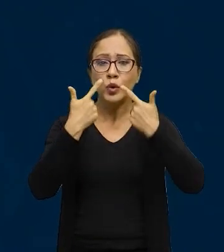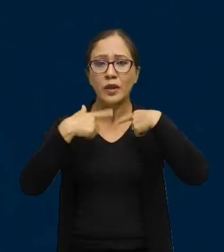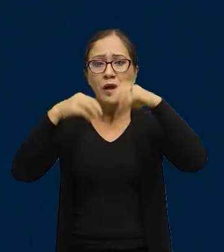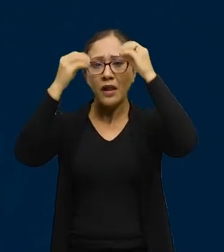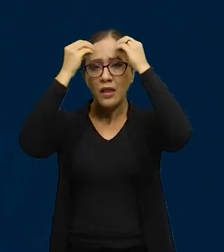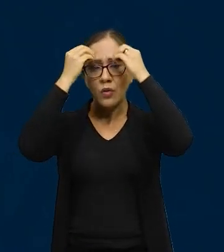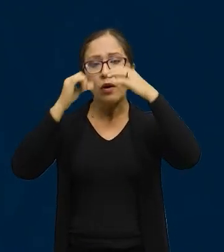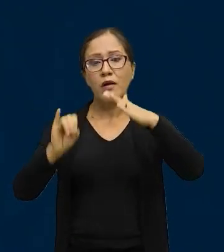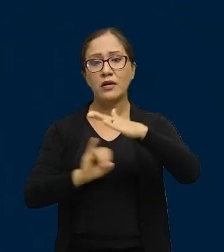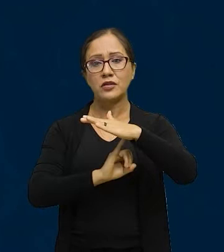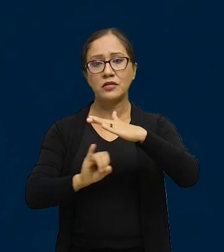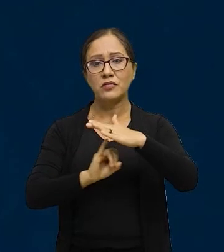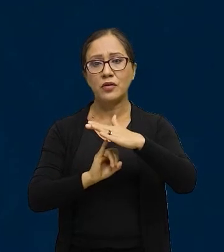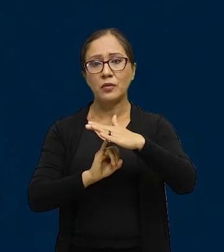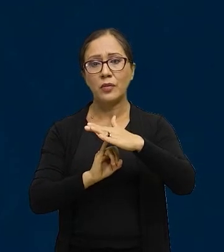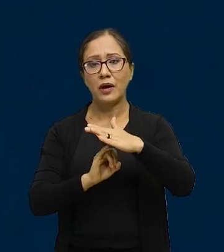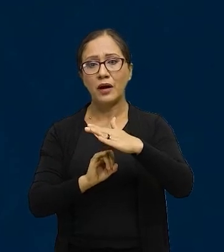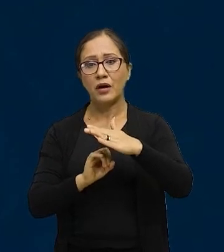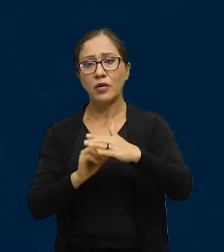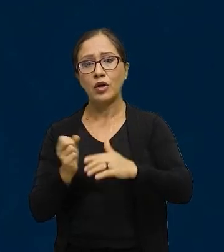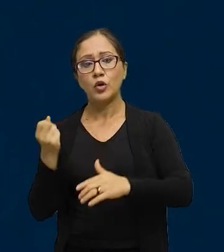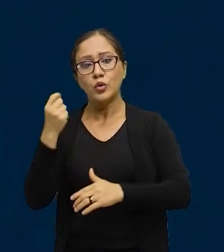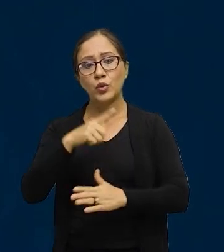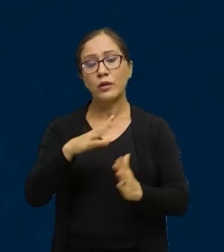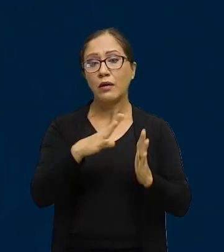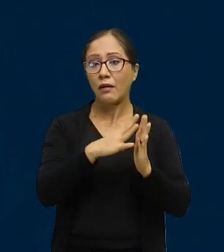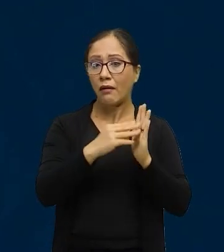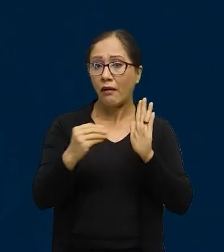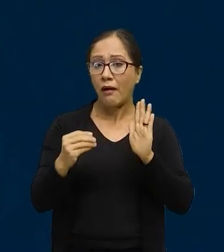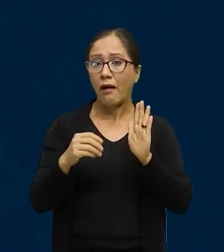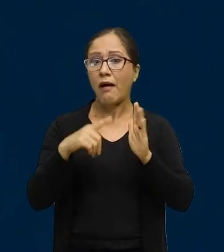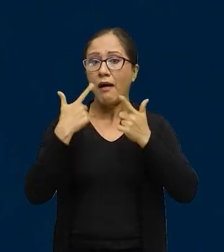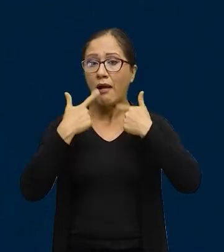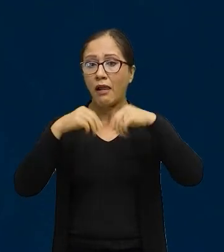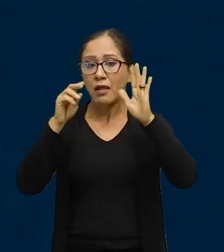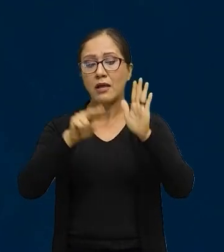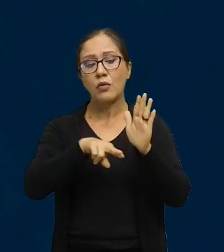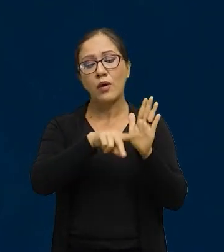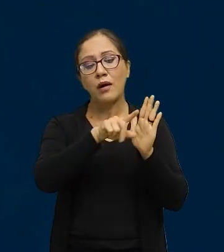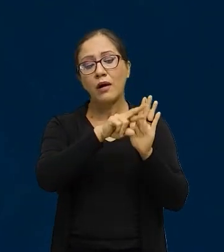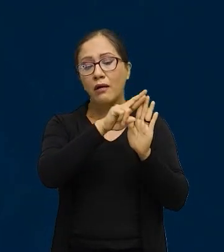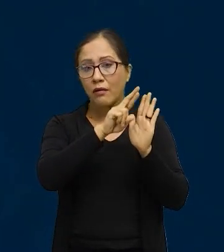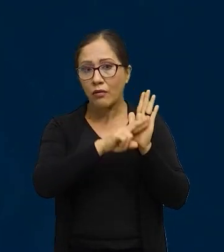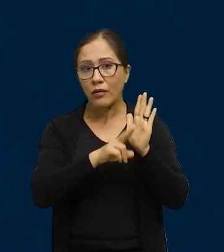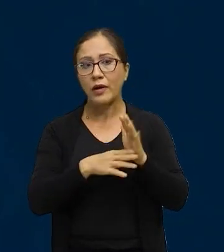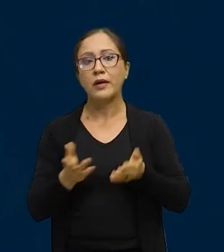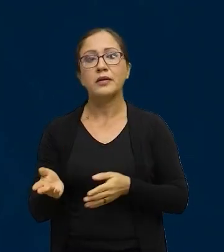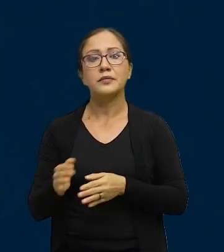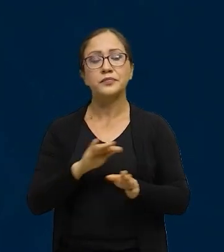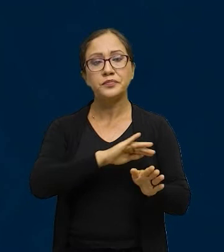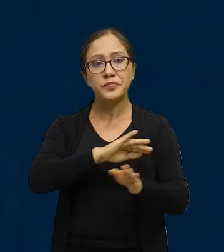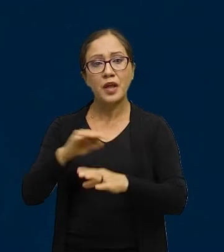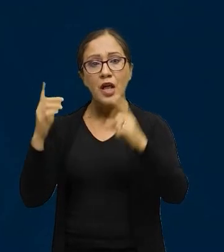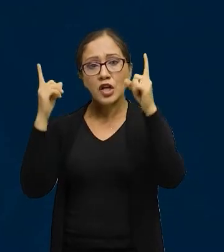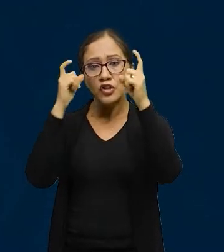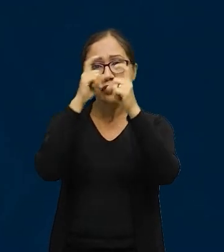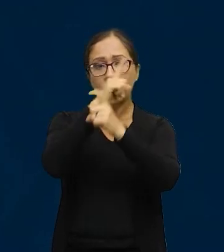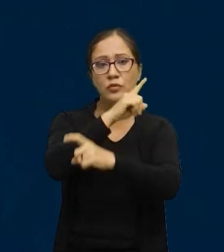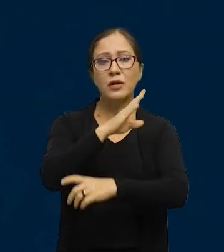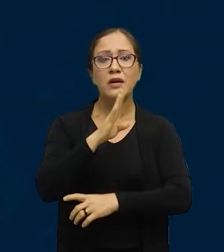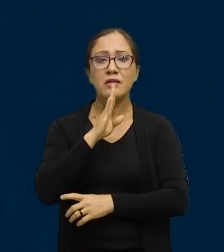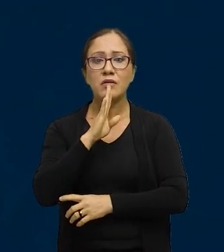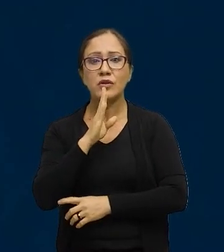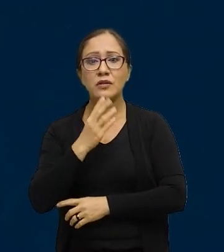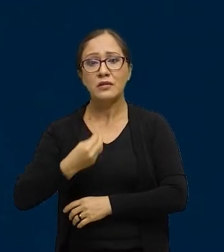língua padrão. B. Dificuldade de reconhecer a existência de diferentes usos da